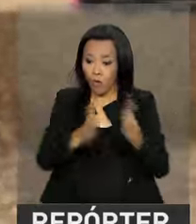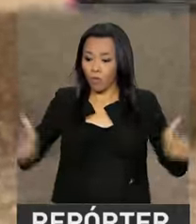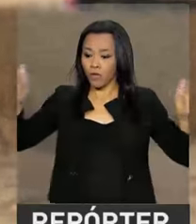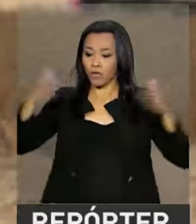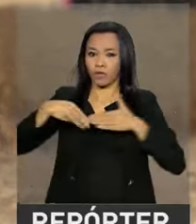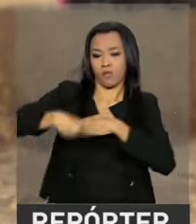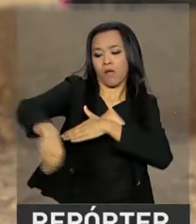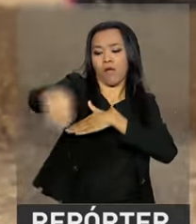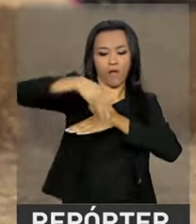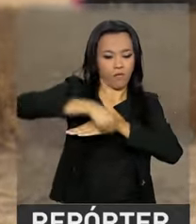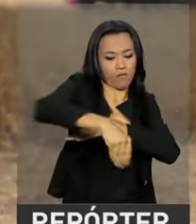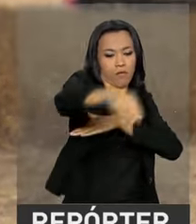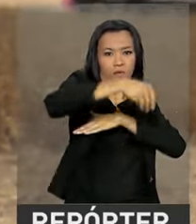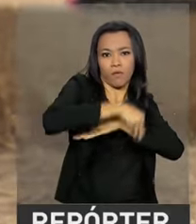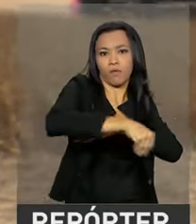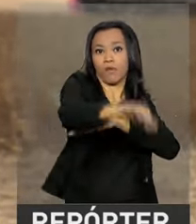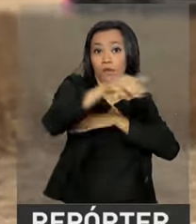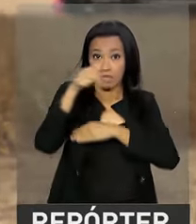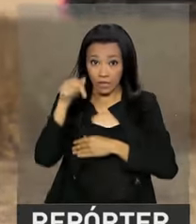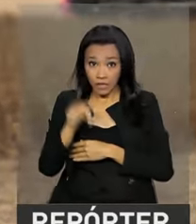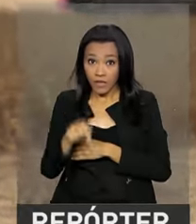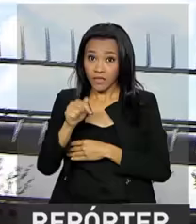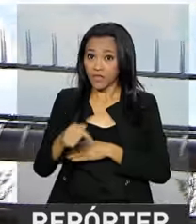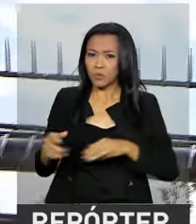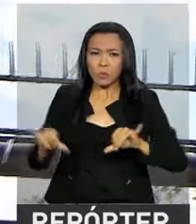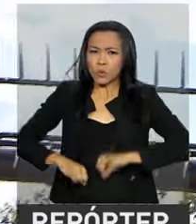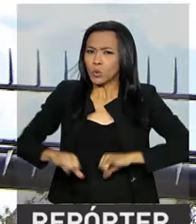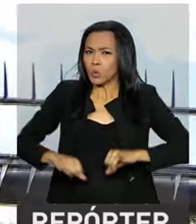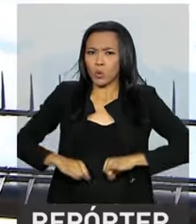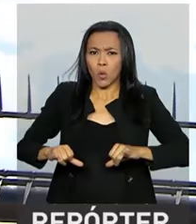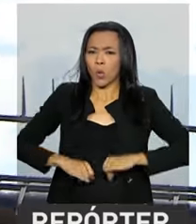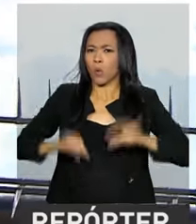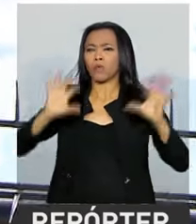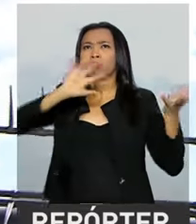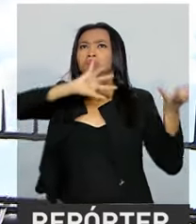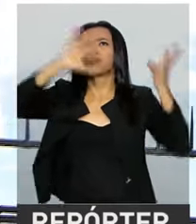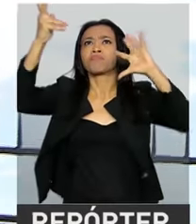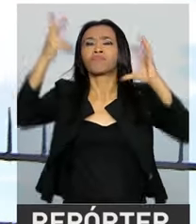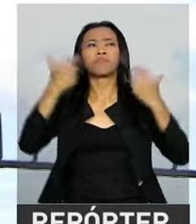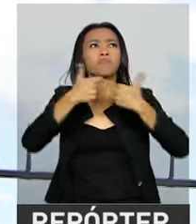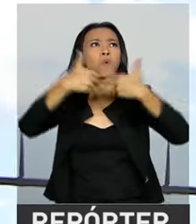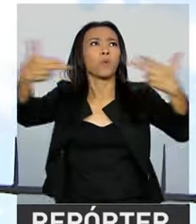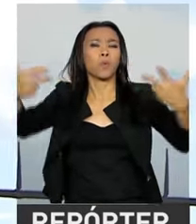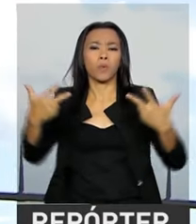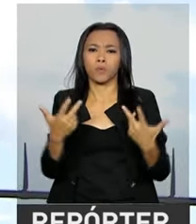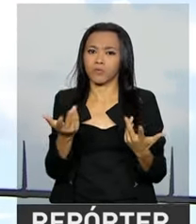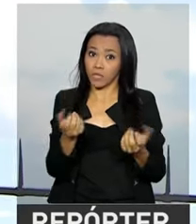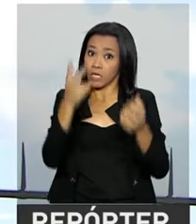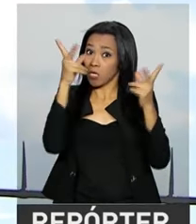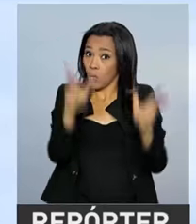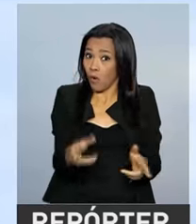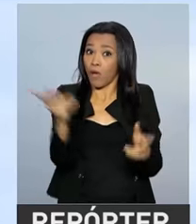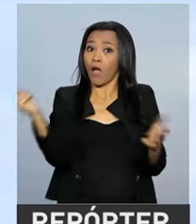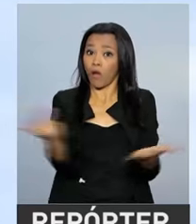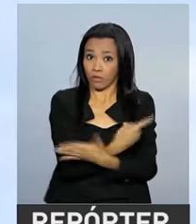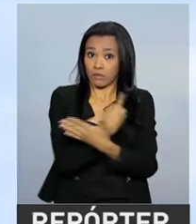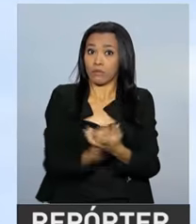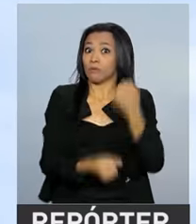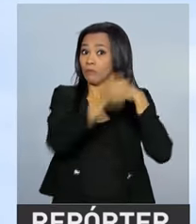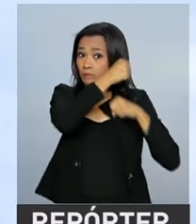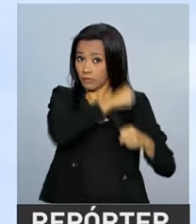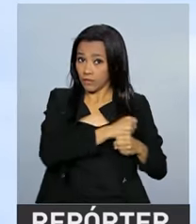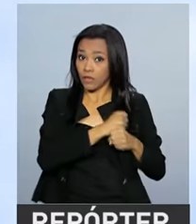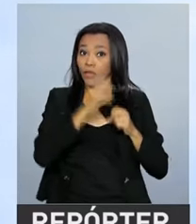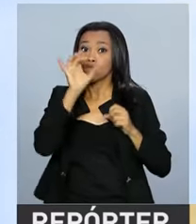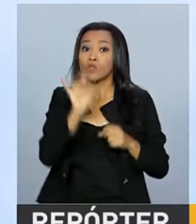que desta vez não sofre a influência das más condições climáticas como no ano passado só